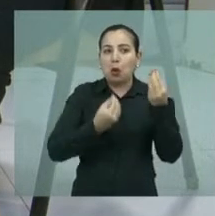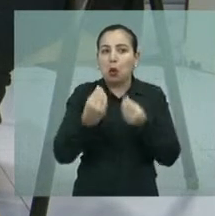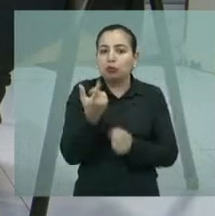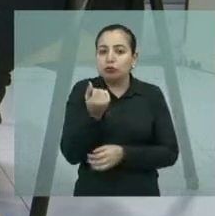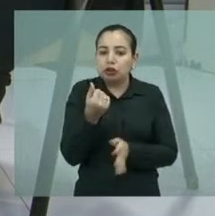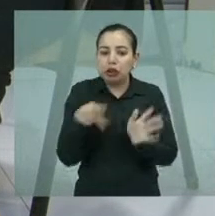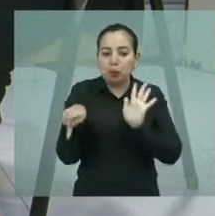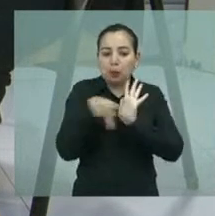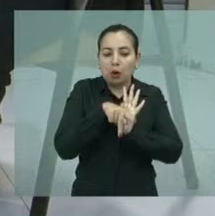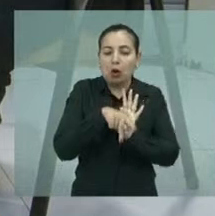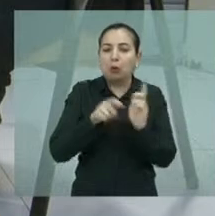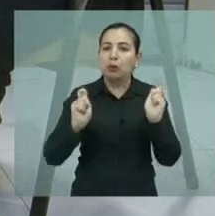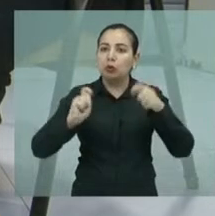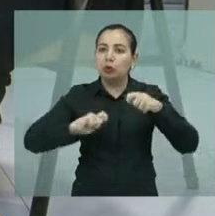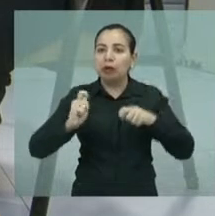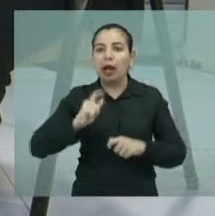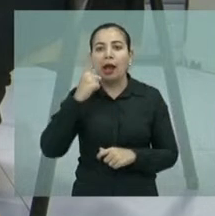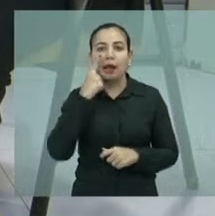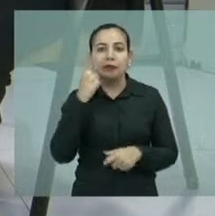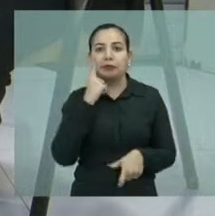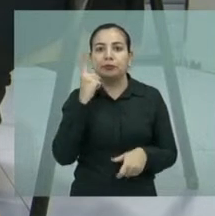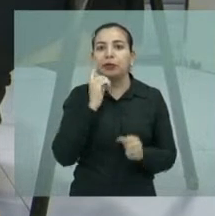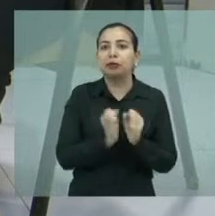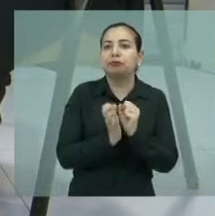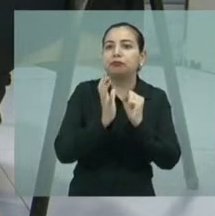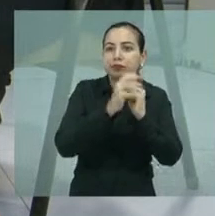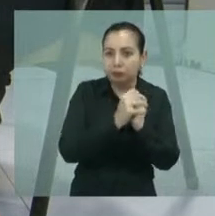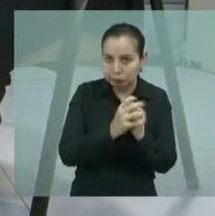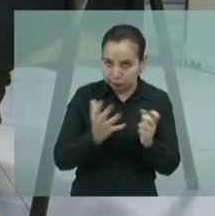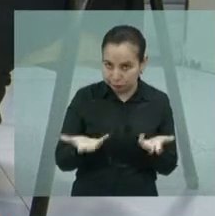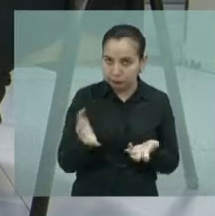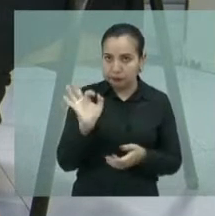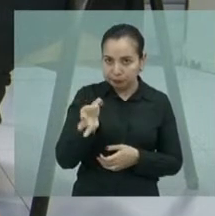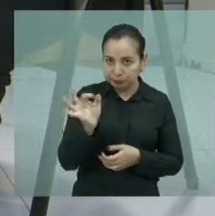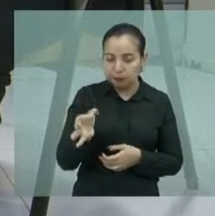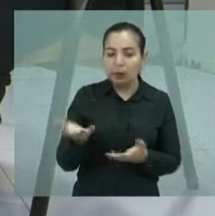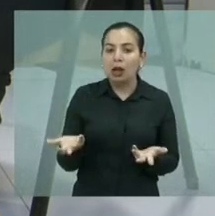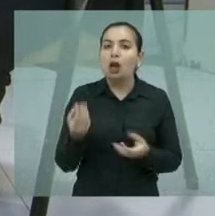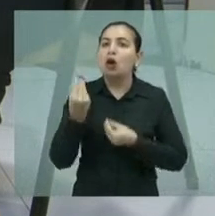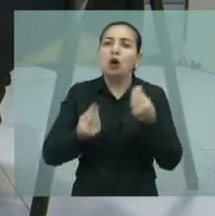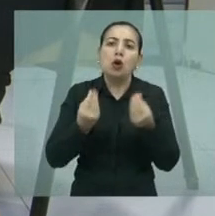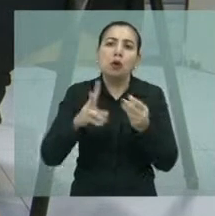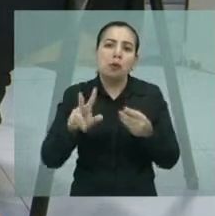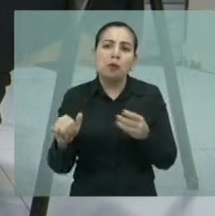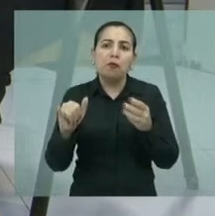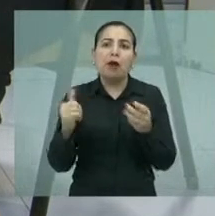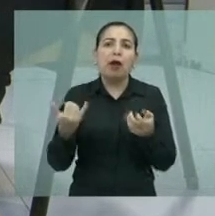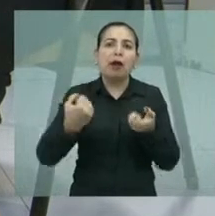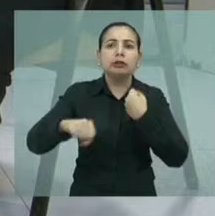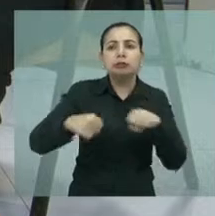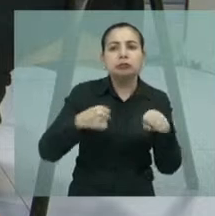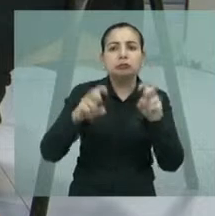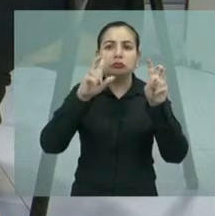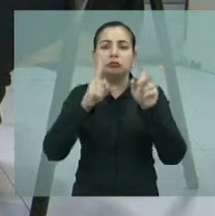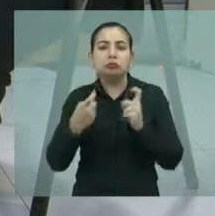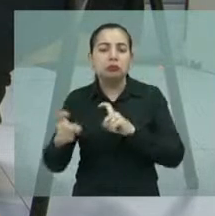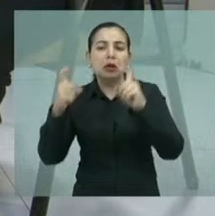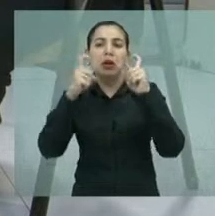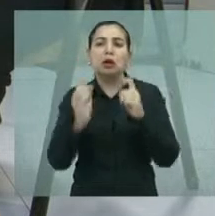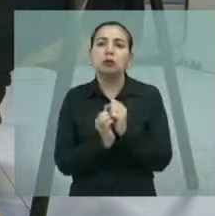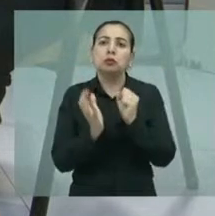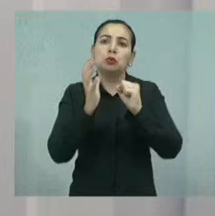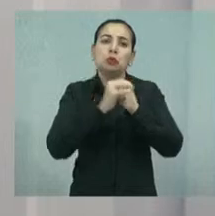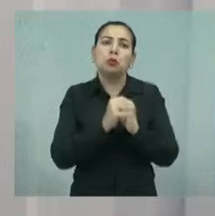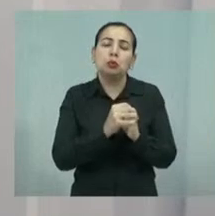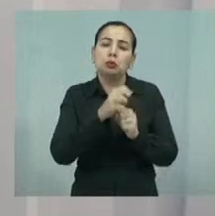Dependem basicamente do Fundo de Participação dos Municípios. Como é que vai ser abordada essa questão da sustentabilidade do município?